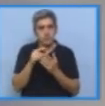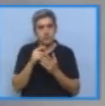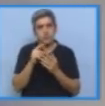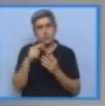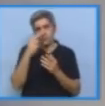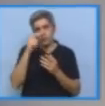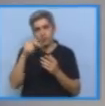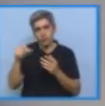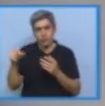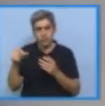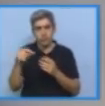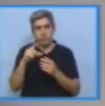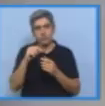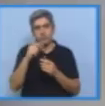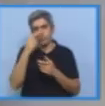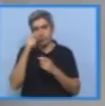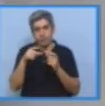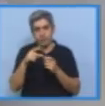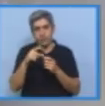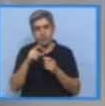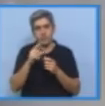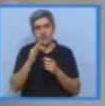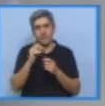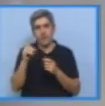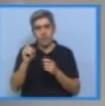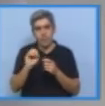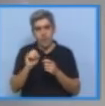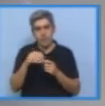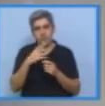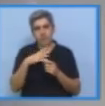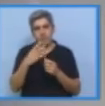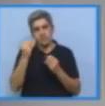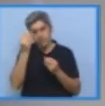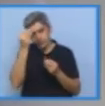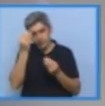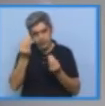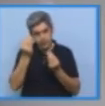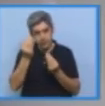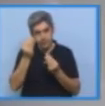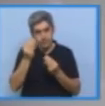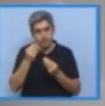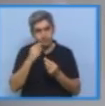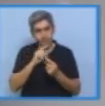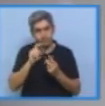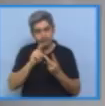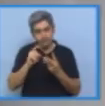outras pessoas, inclusive é gente que não tem fé, mas que é sempre uma oportunidade de